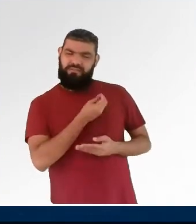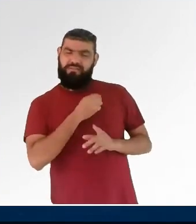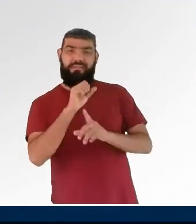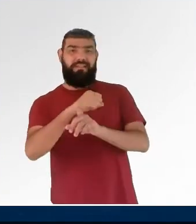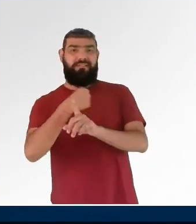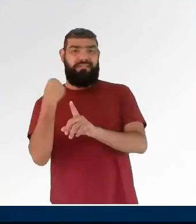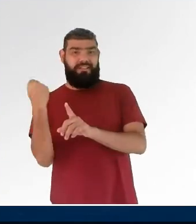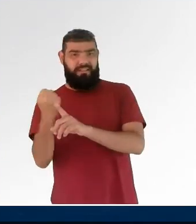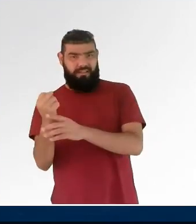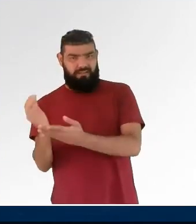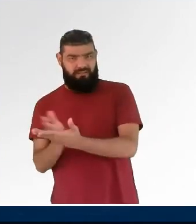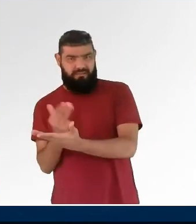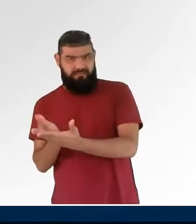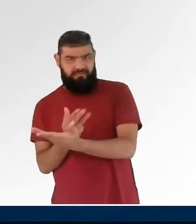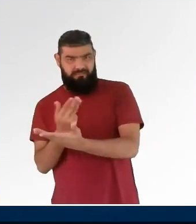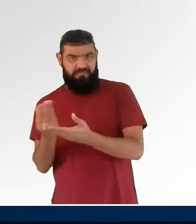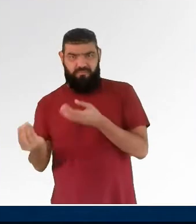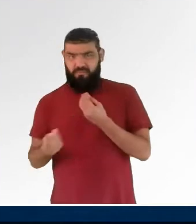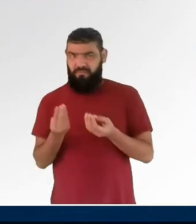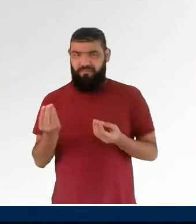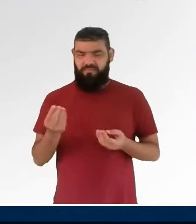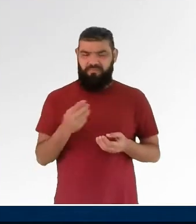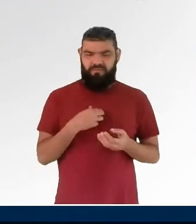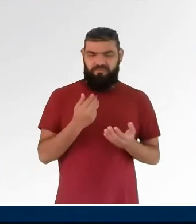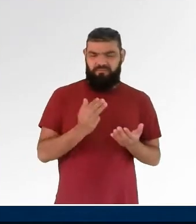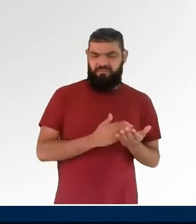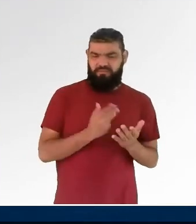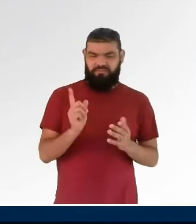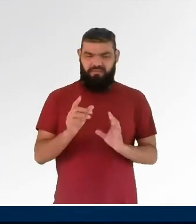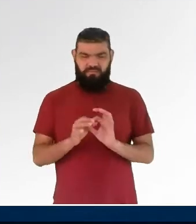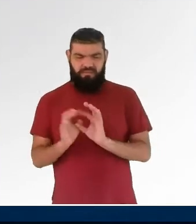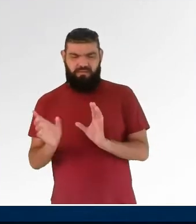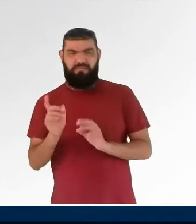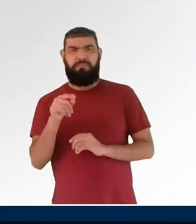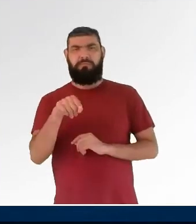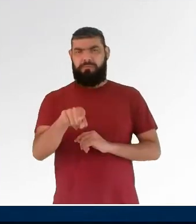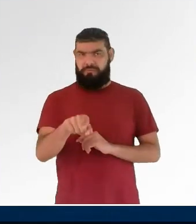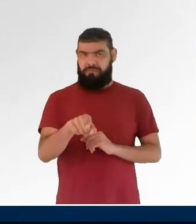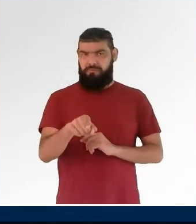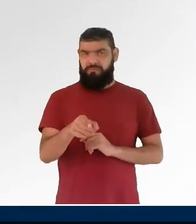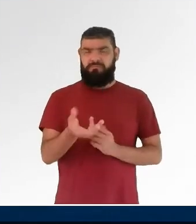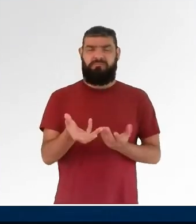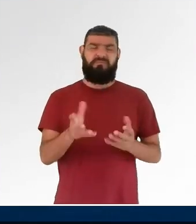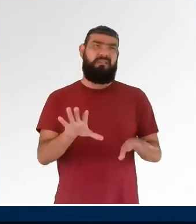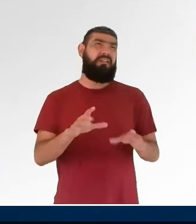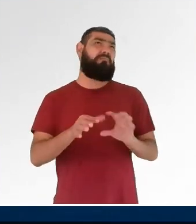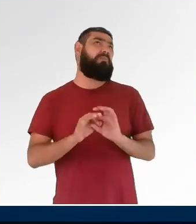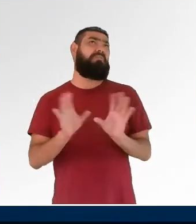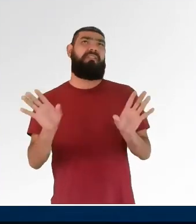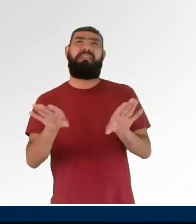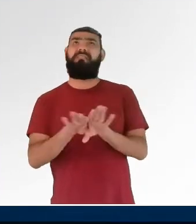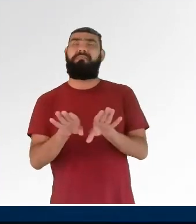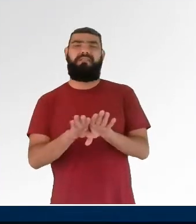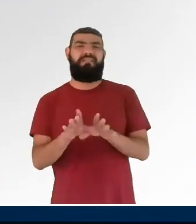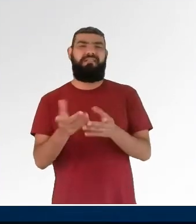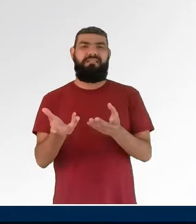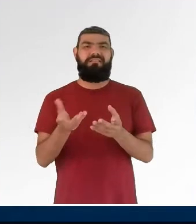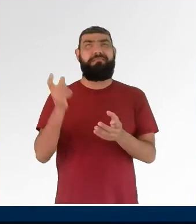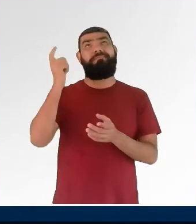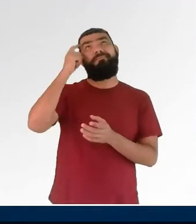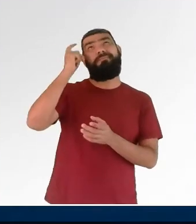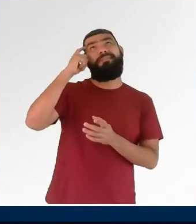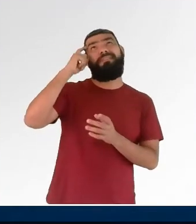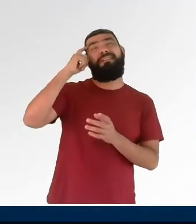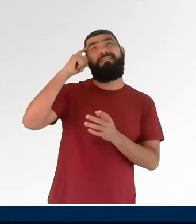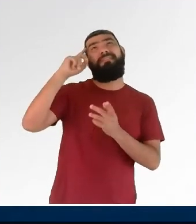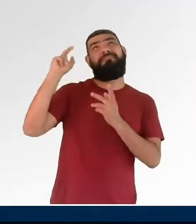Eu do livro não me livro. E você? Nem quero me livrar também. Então, quando nós pensamos assim, nós